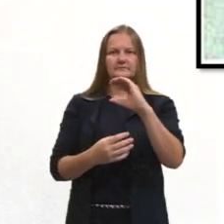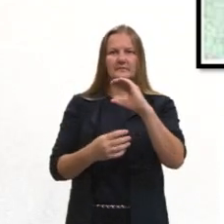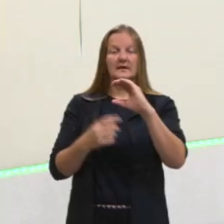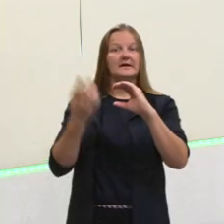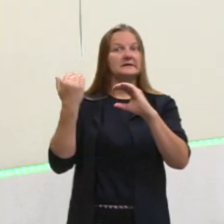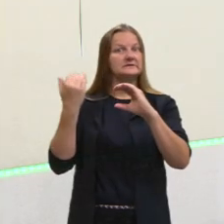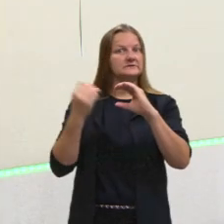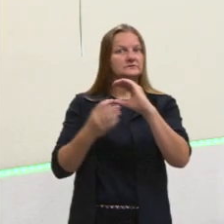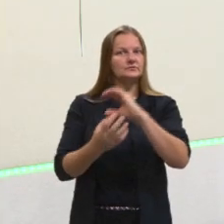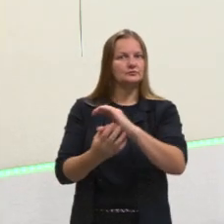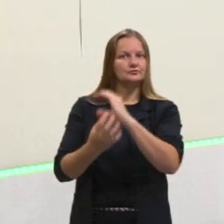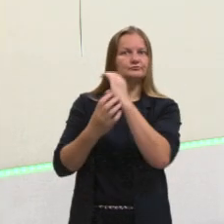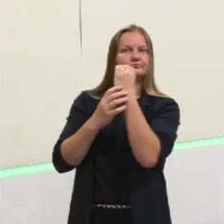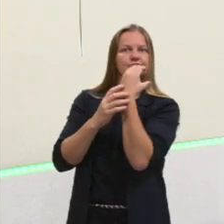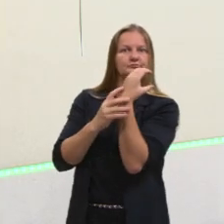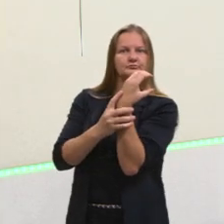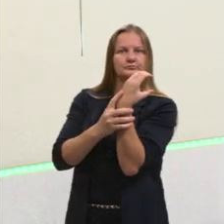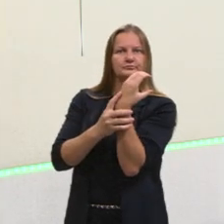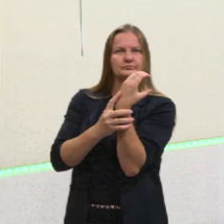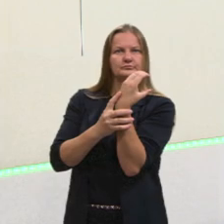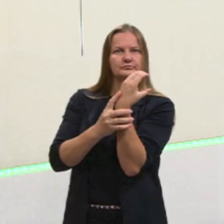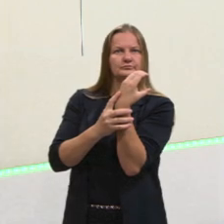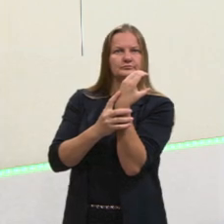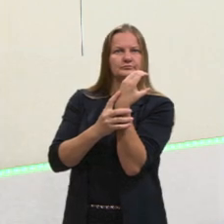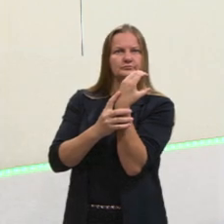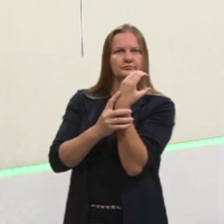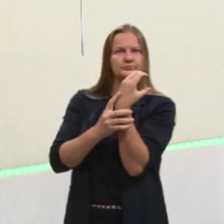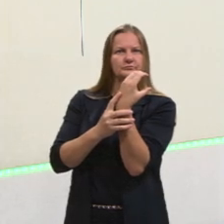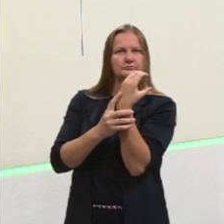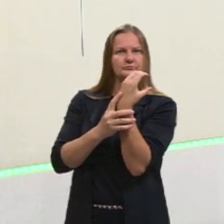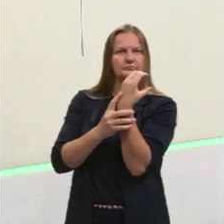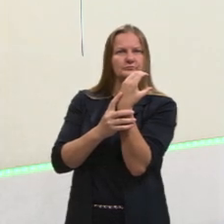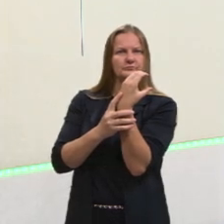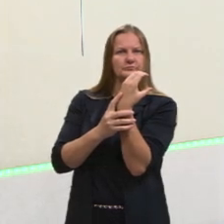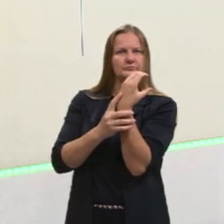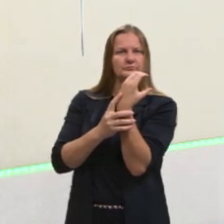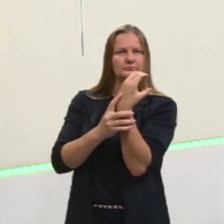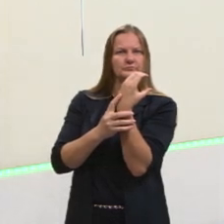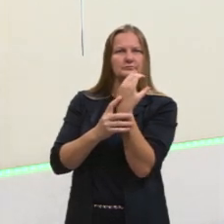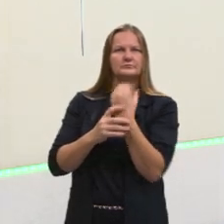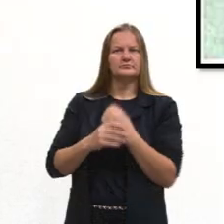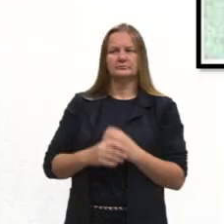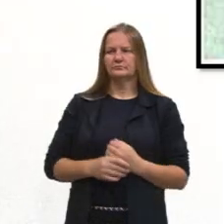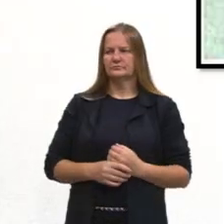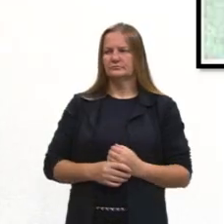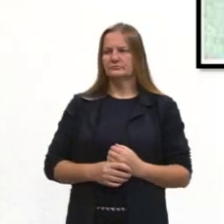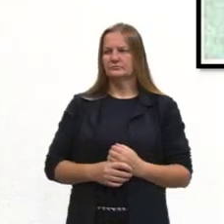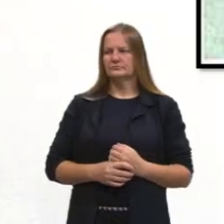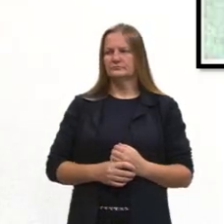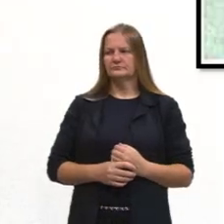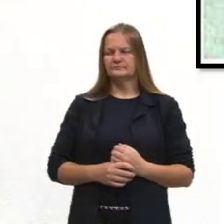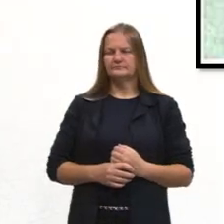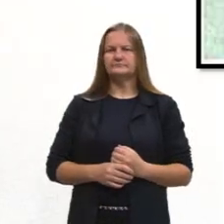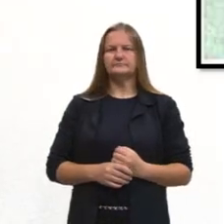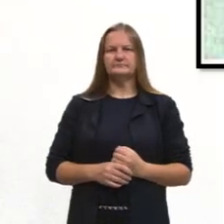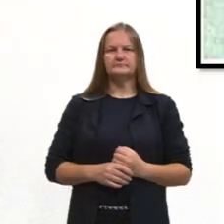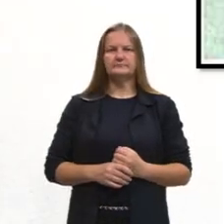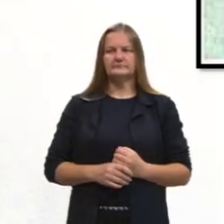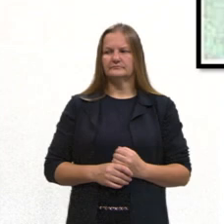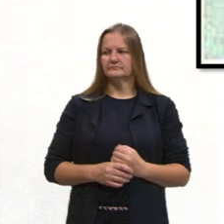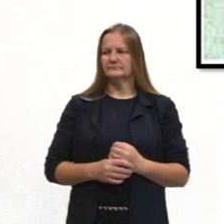temos que sempre a verificar essa diferença porque também utilizam aquele outro símbolo e mais adiante a gente vai ver isso